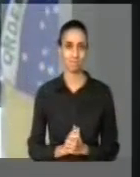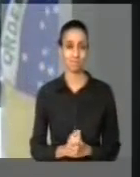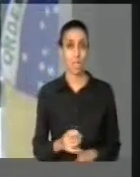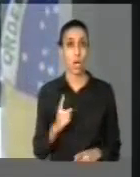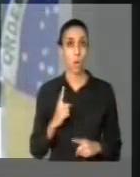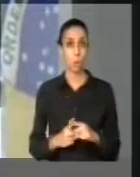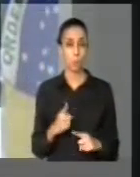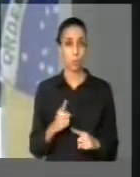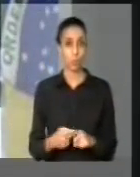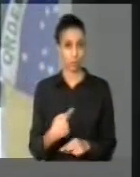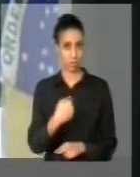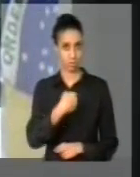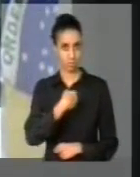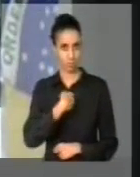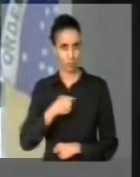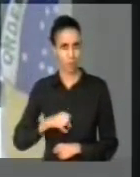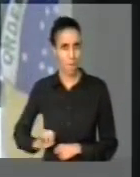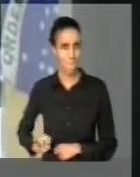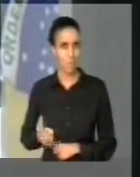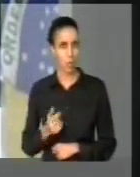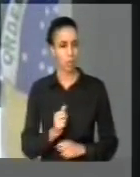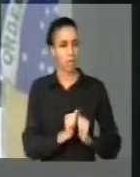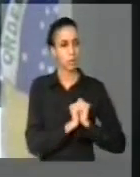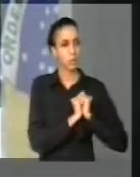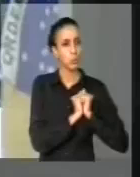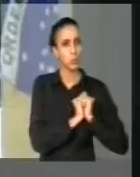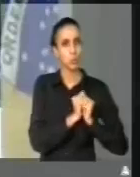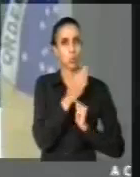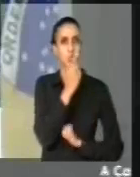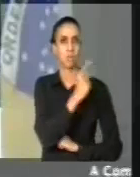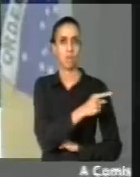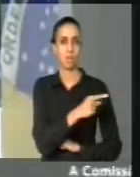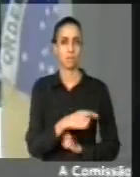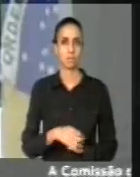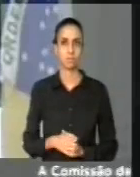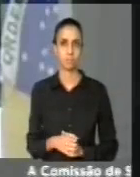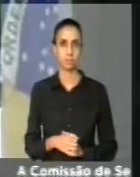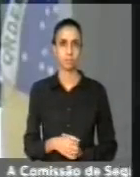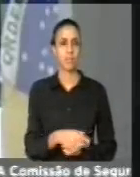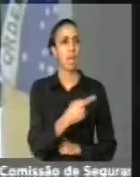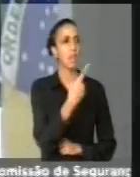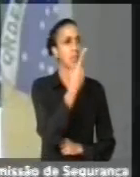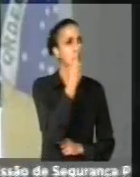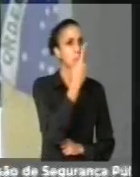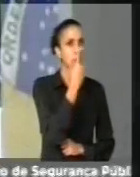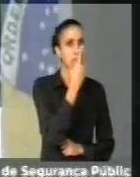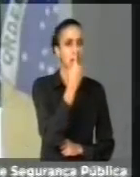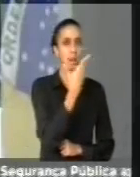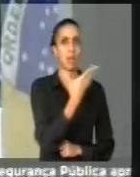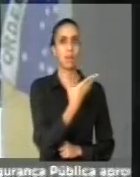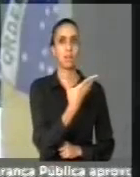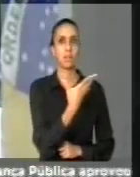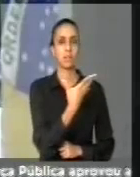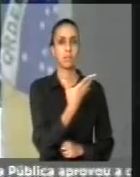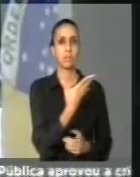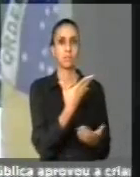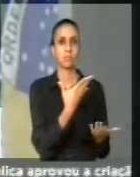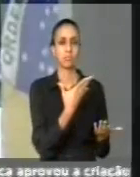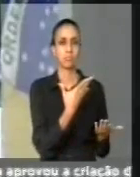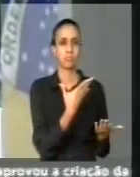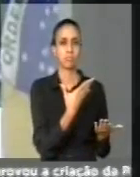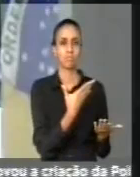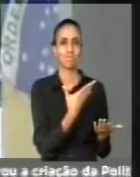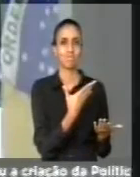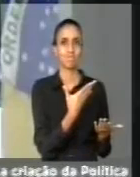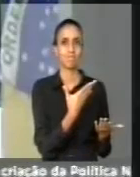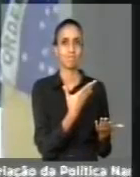a oportunidade de conviver com ele, sem ser da sua intimidade, mas sendo um homem